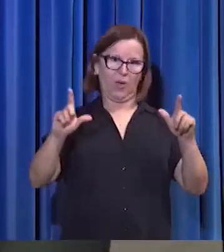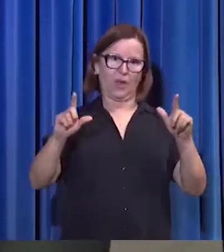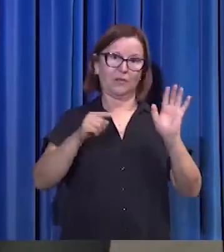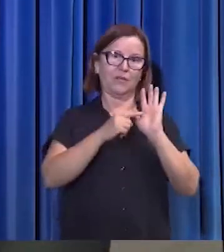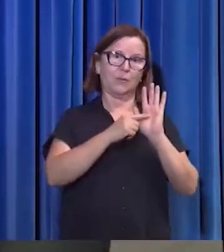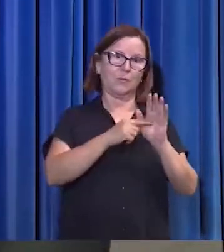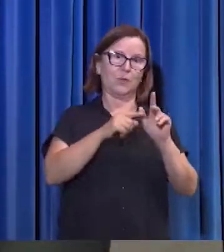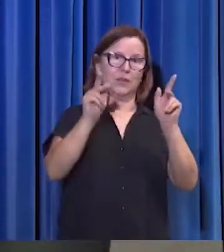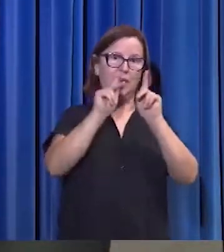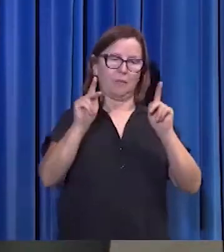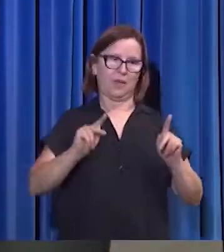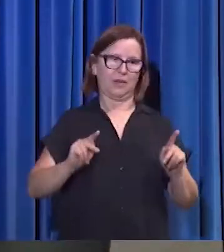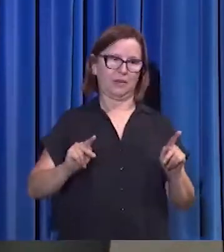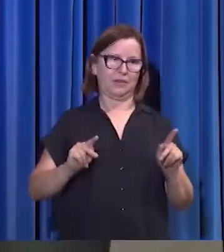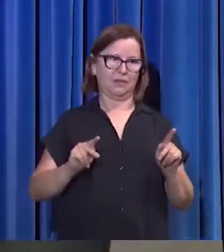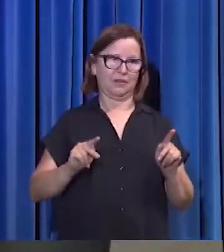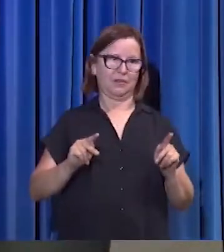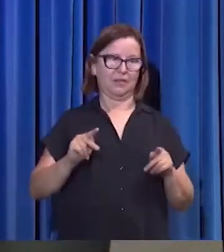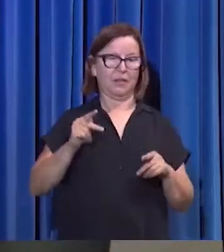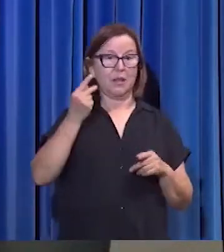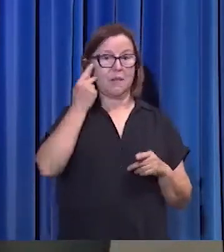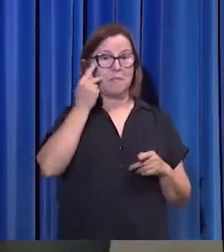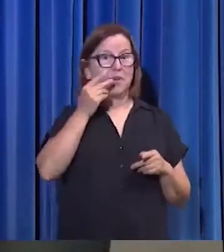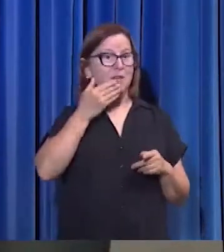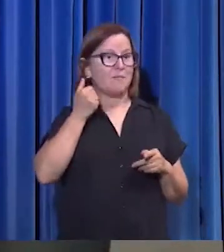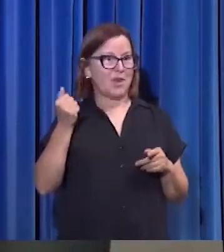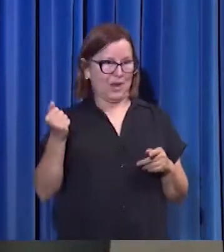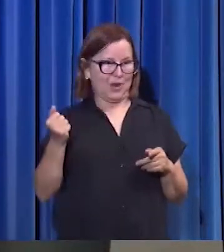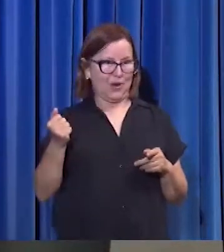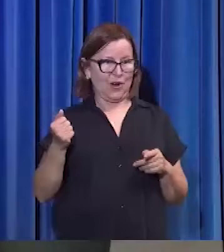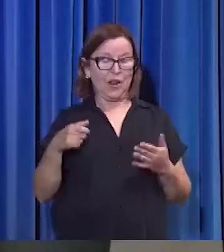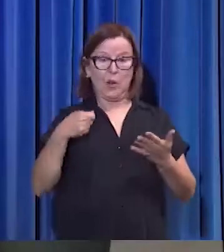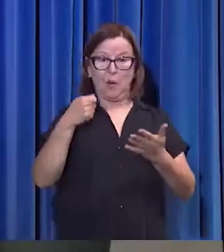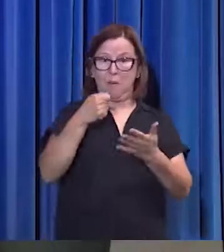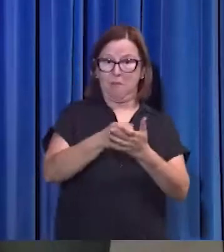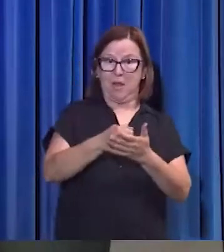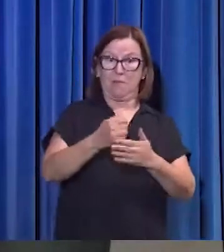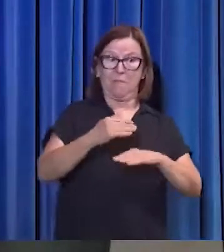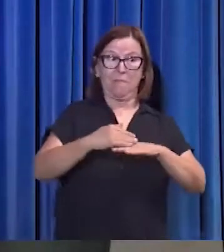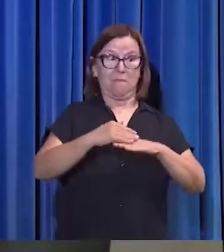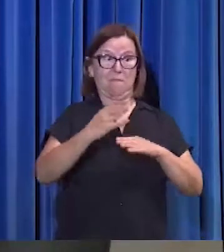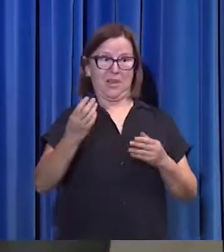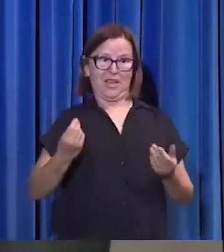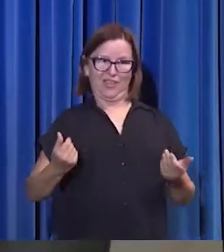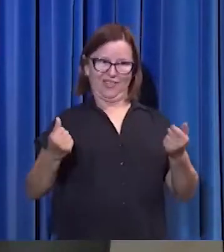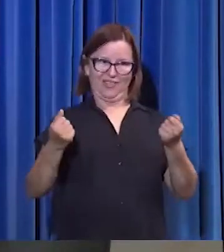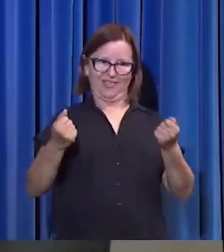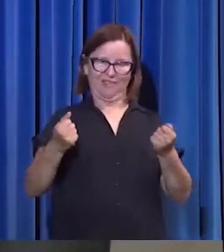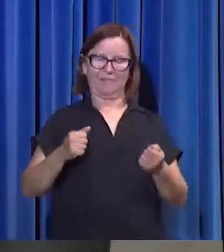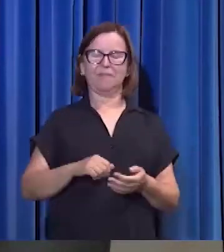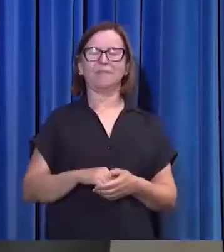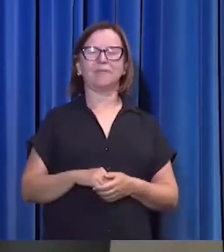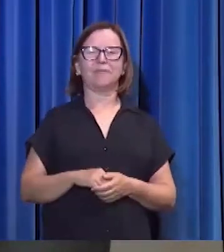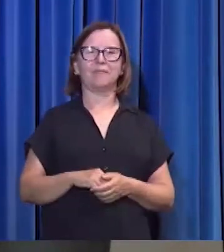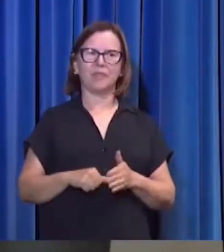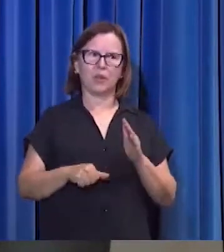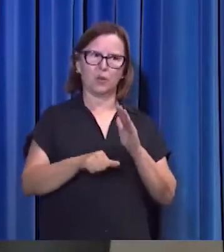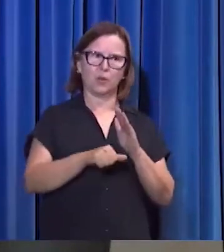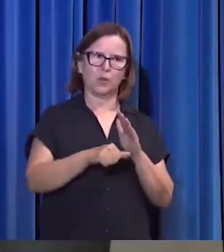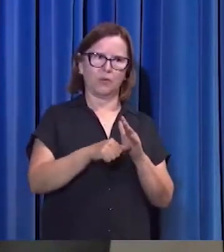melhor vai ganhar um extra. Vou pagar os 2, mas vai ganhar um extra. O